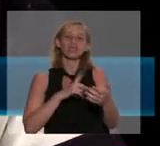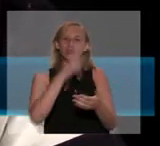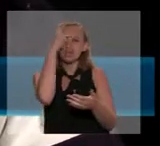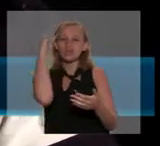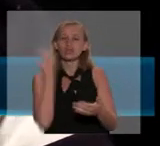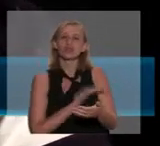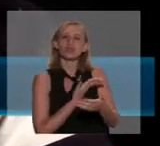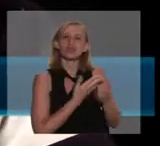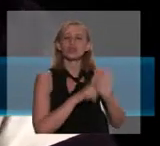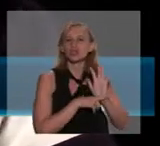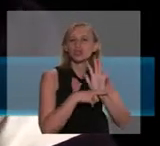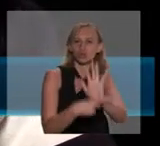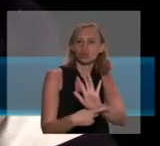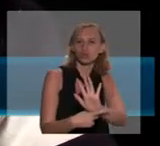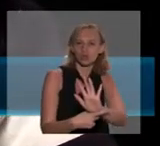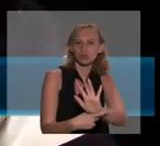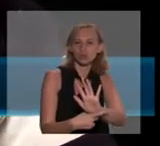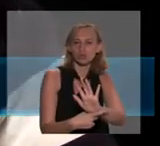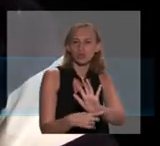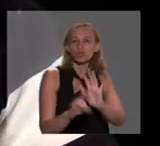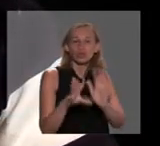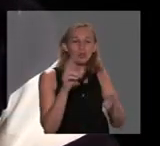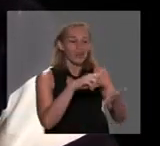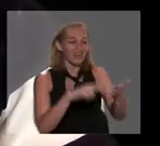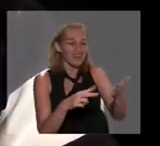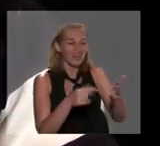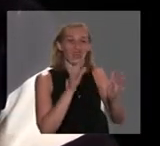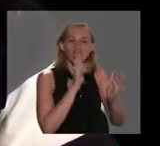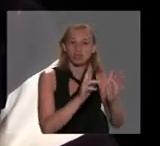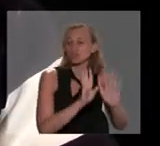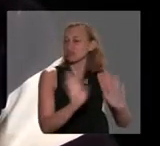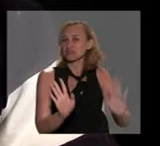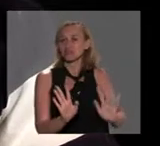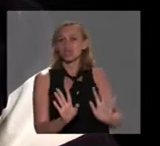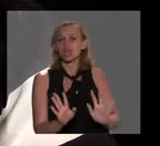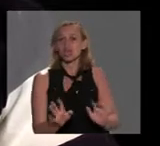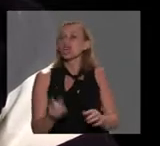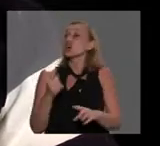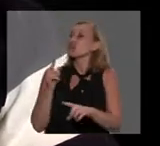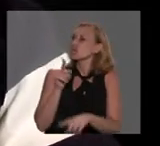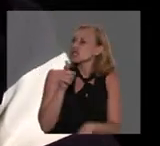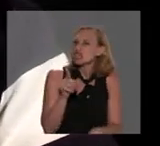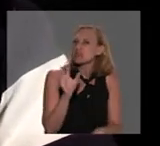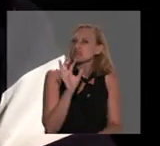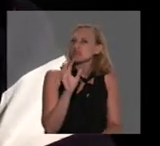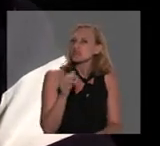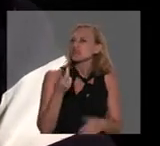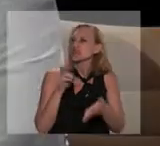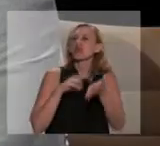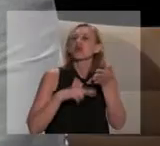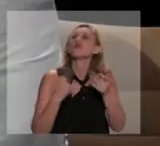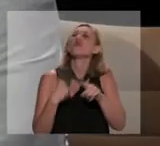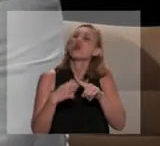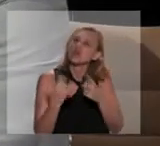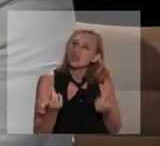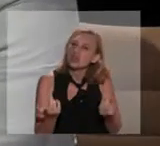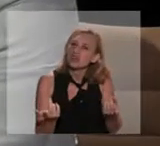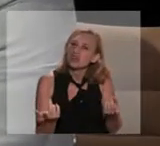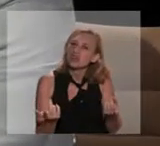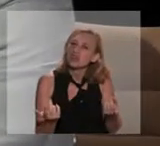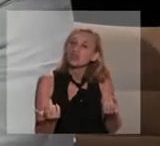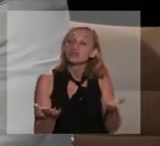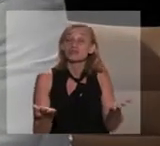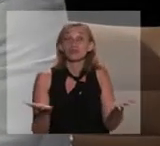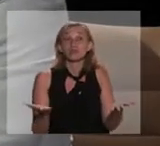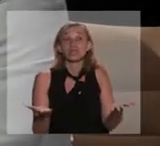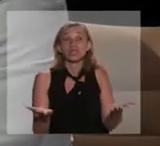tenho umas pessoas que me ajudam também no canal, então me salvam um pouco. Você não lê por quê? Porque isso